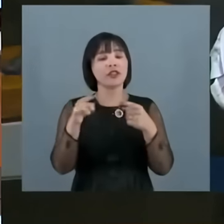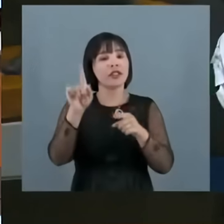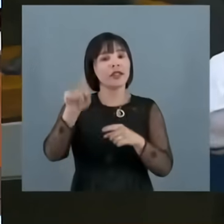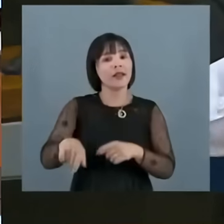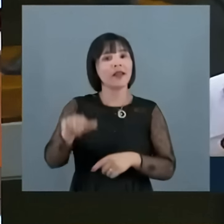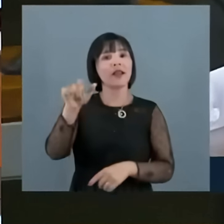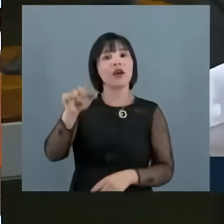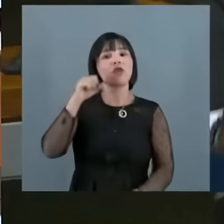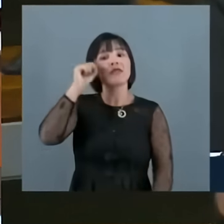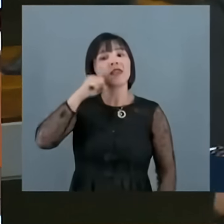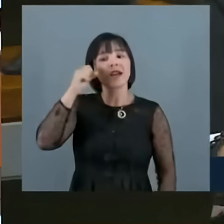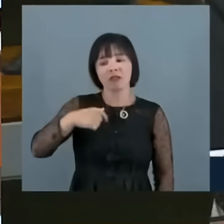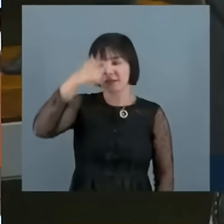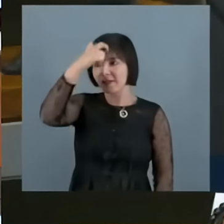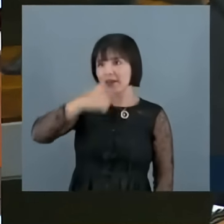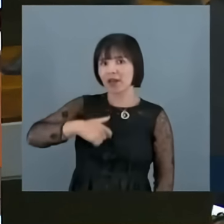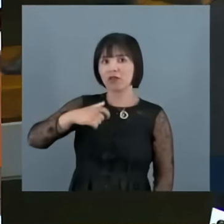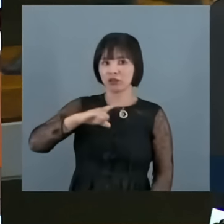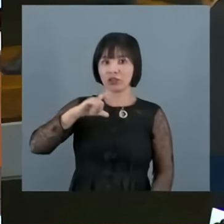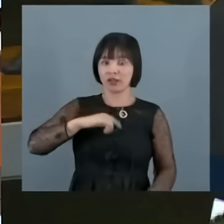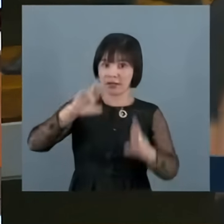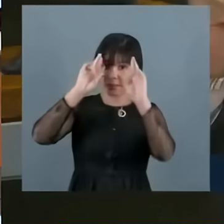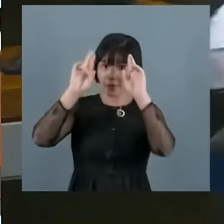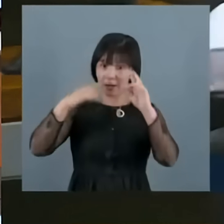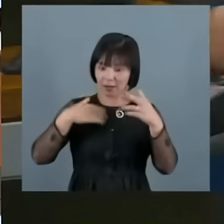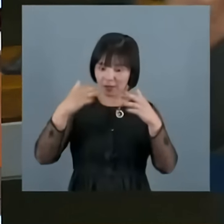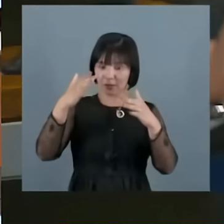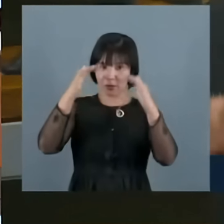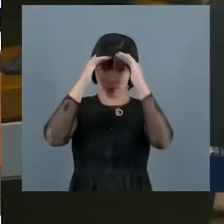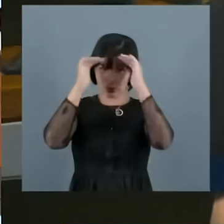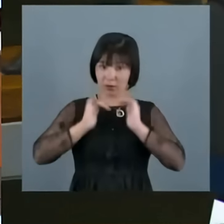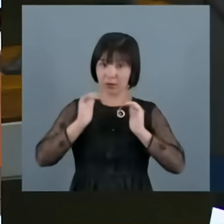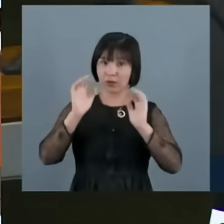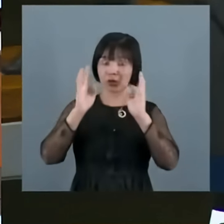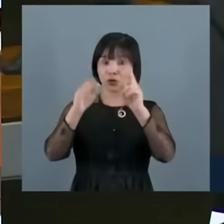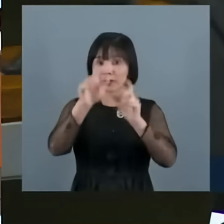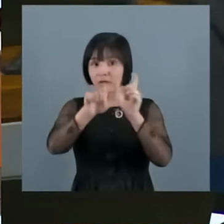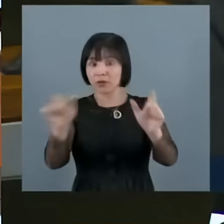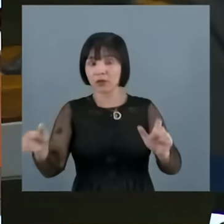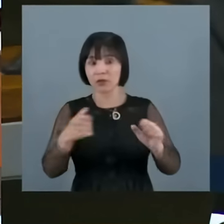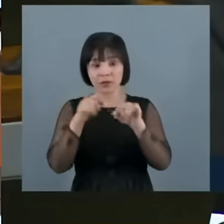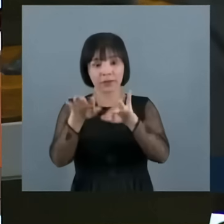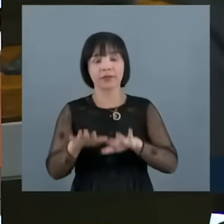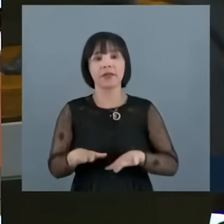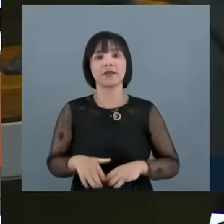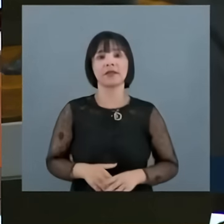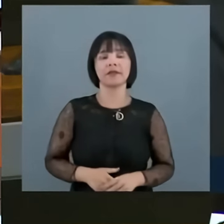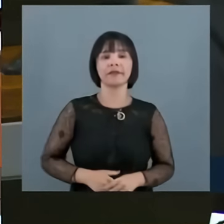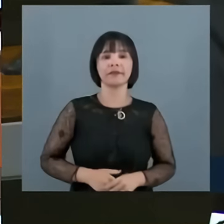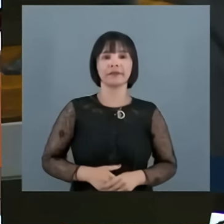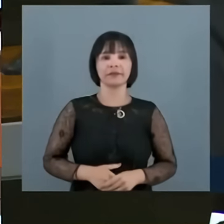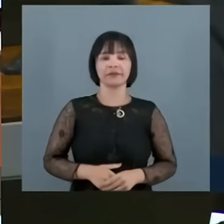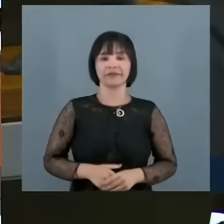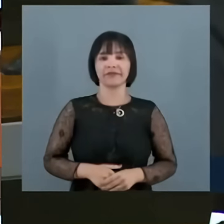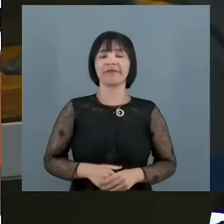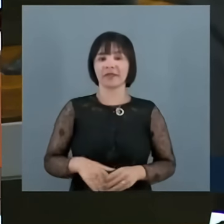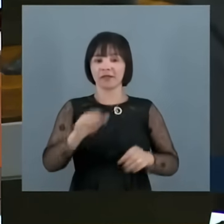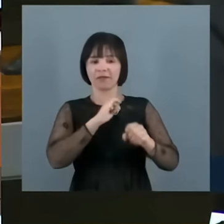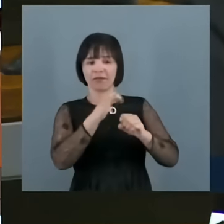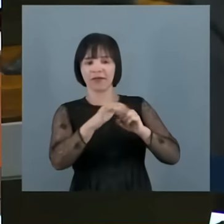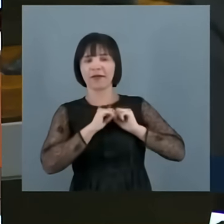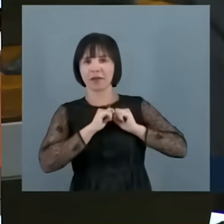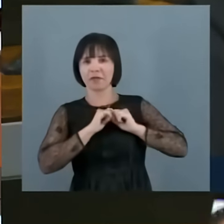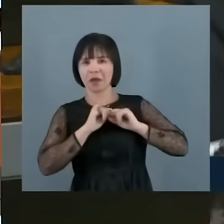era um senador respeitado, embora eu não estivesse na casa, mas era respeitado por todos que ficaram. Era